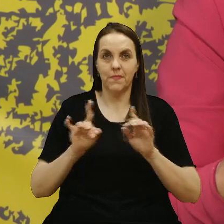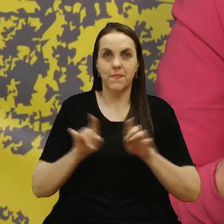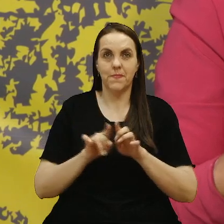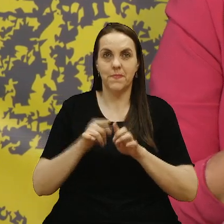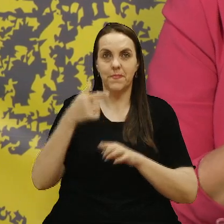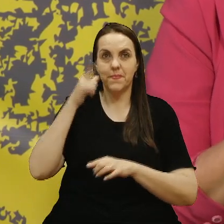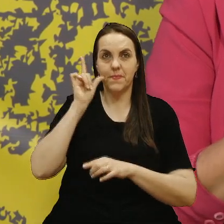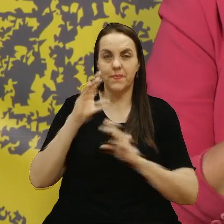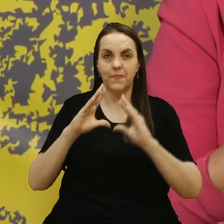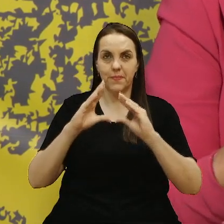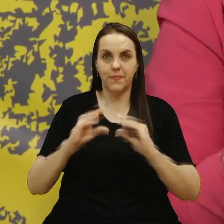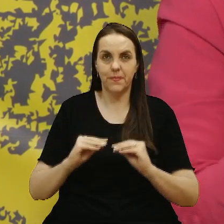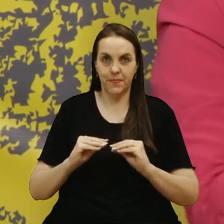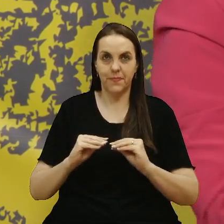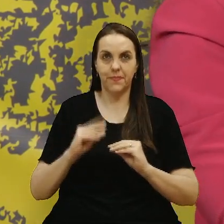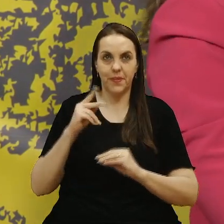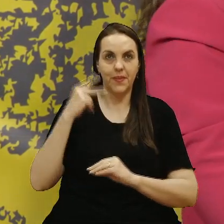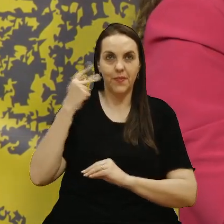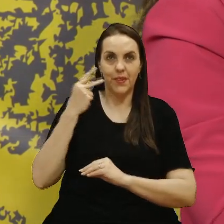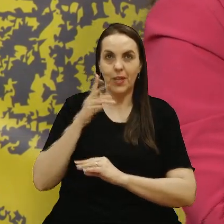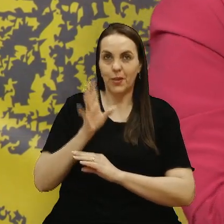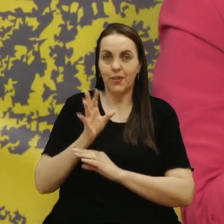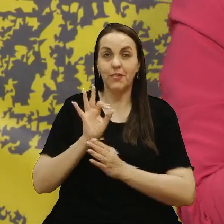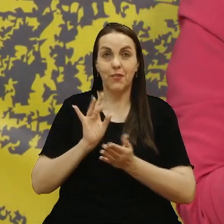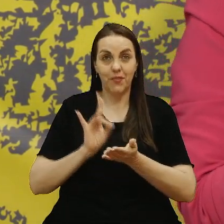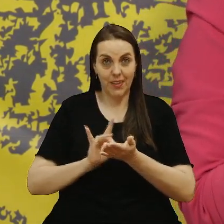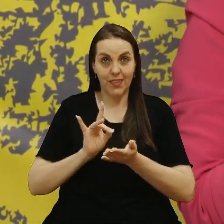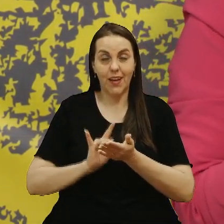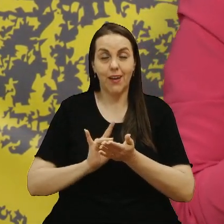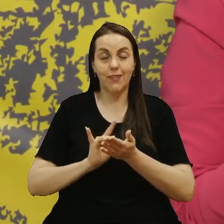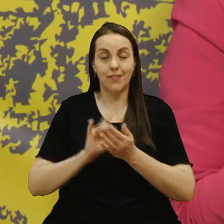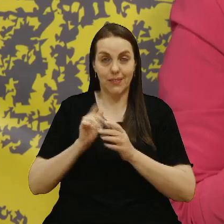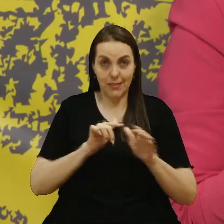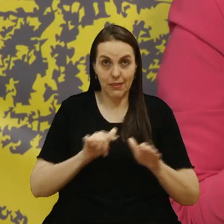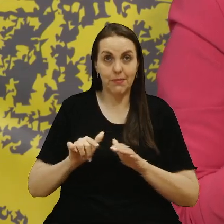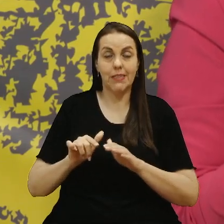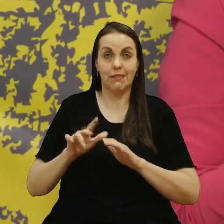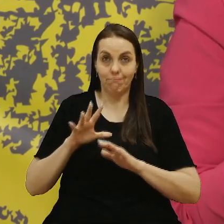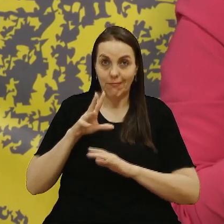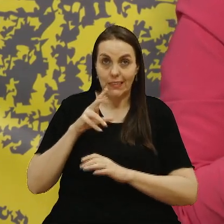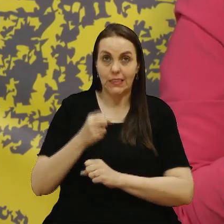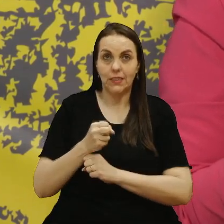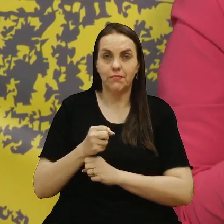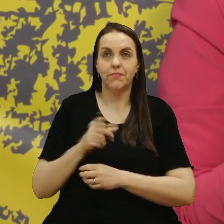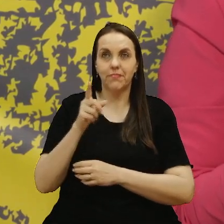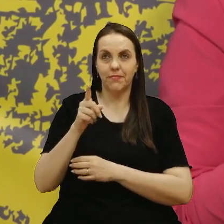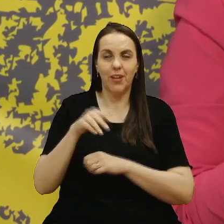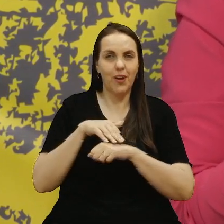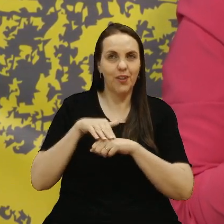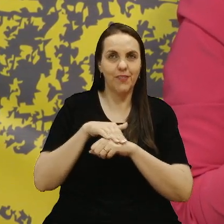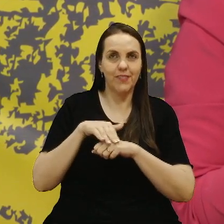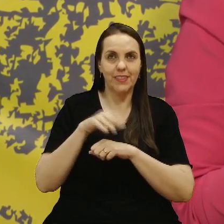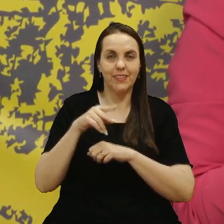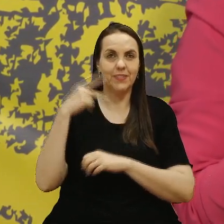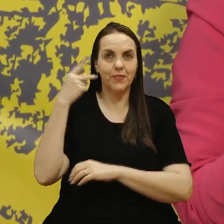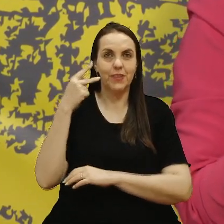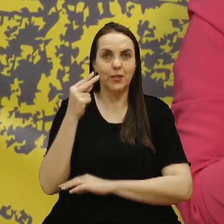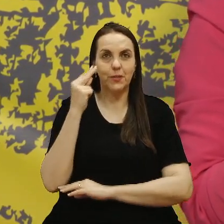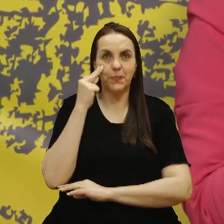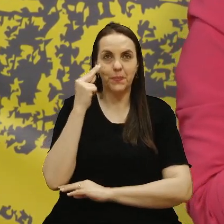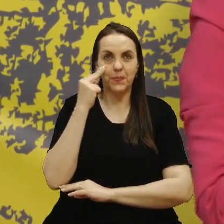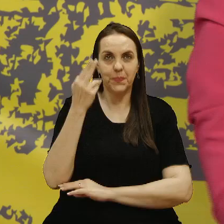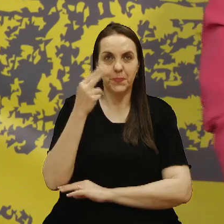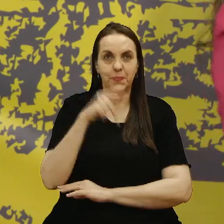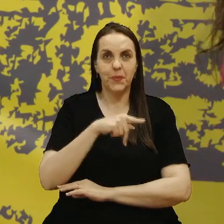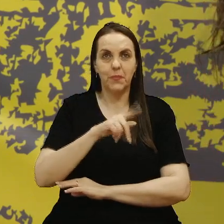ontem à noite, né, vereador? Realmente a semana foi puxada, estamos aqui conversando com o vereador Sandro Fantinel, ele que é